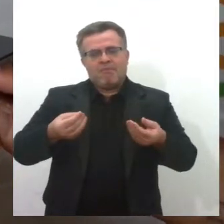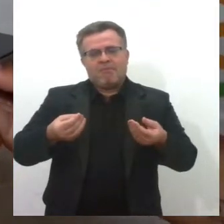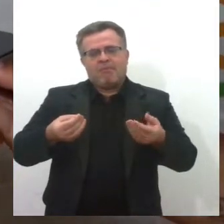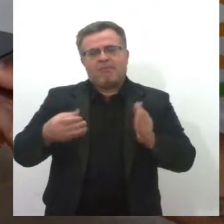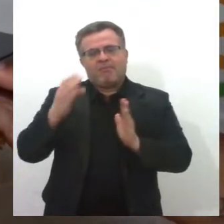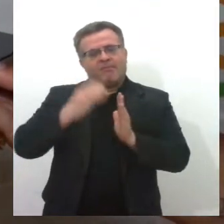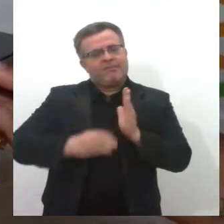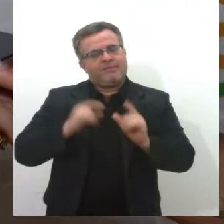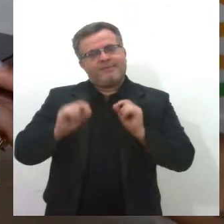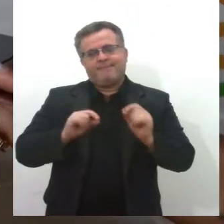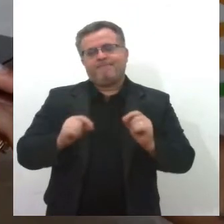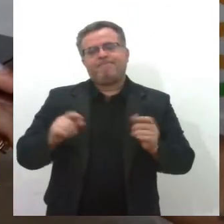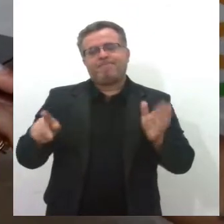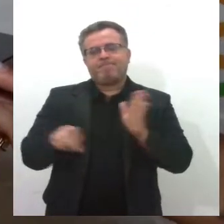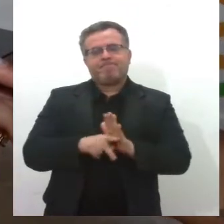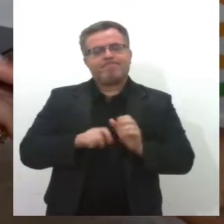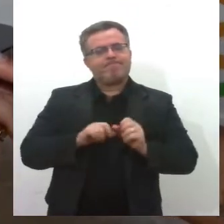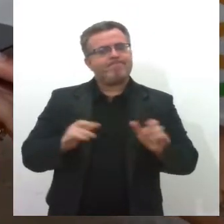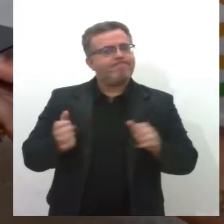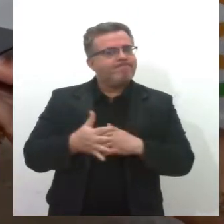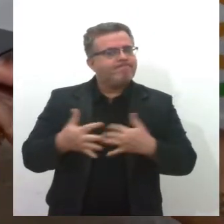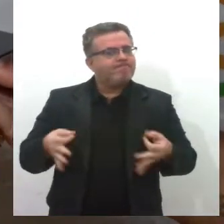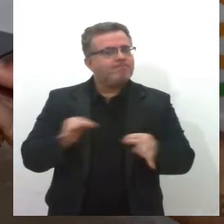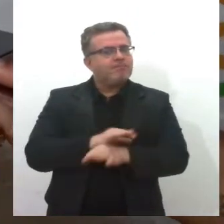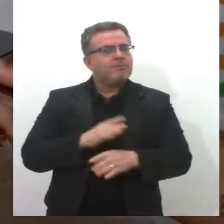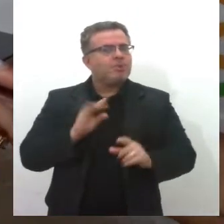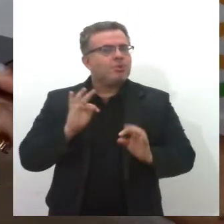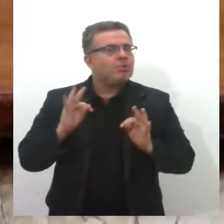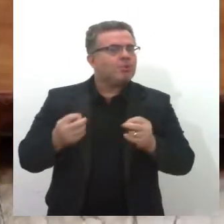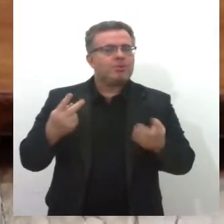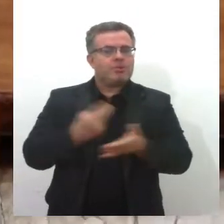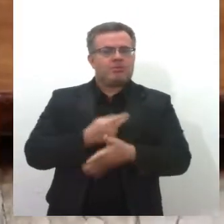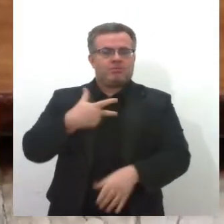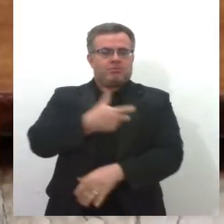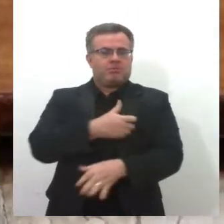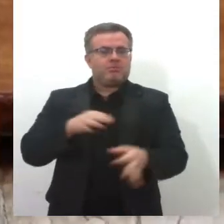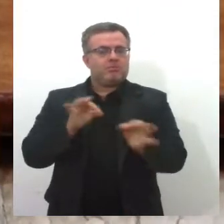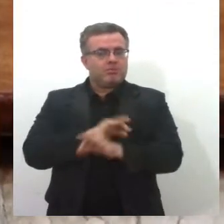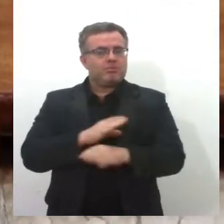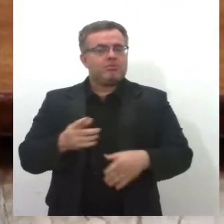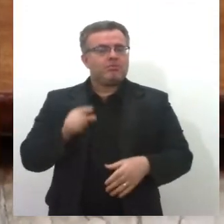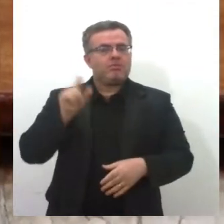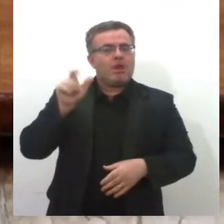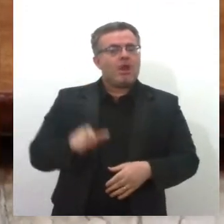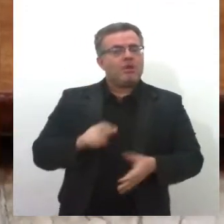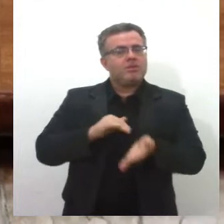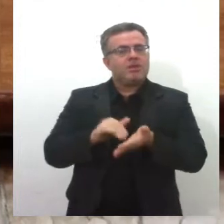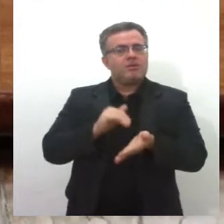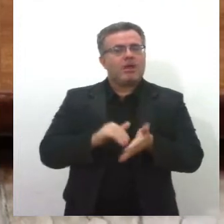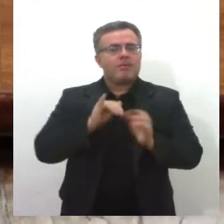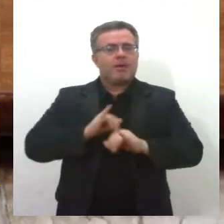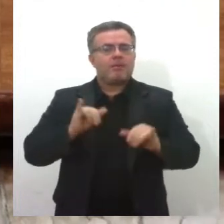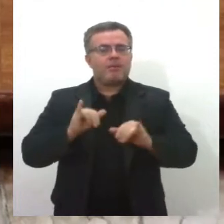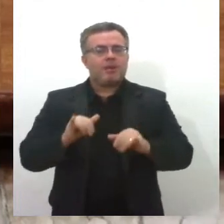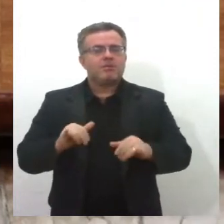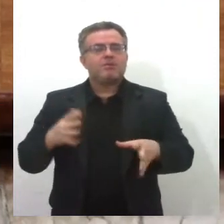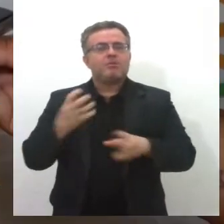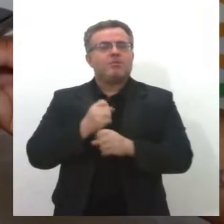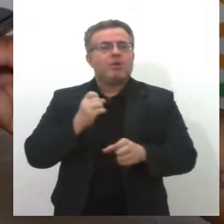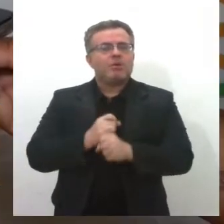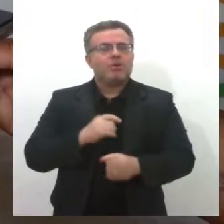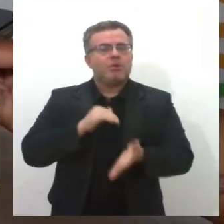da pandemia, né, e um pouco do cenário também da vacina. Mércia fez um balanço sobre as metas estipuladas pela